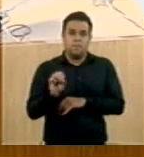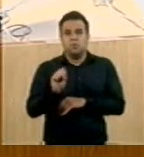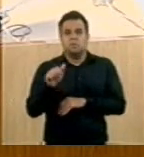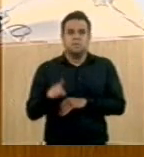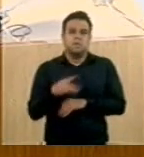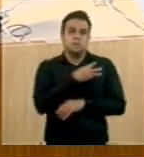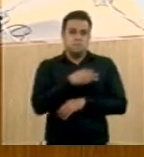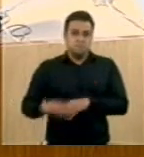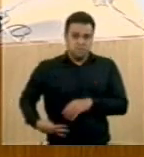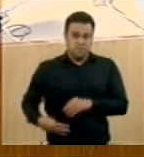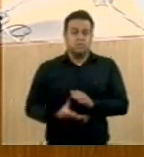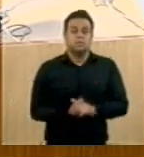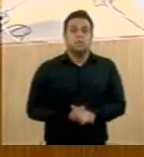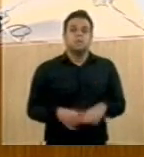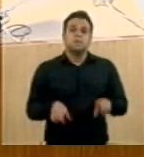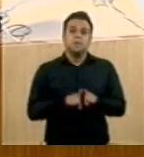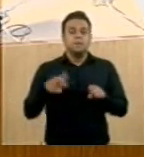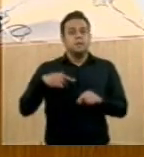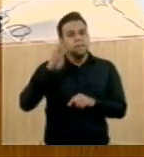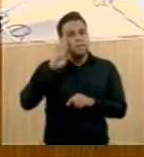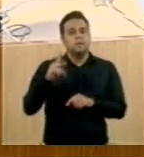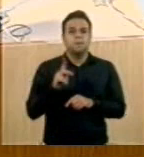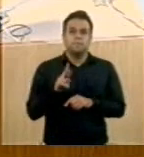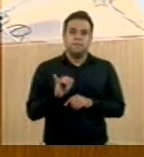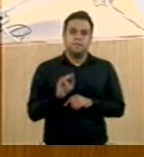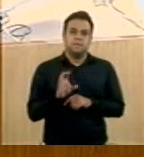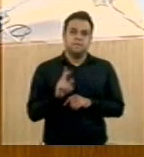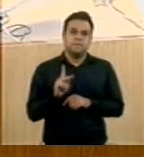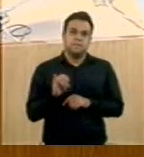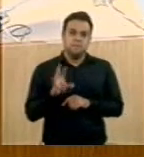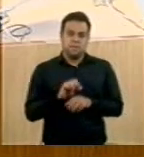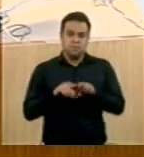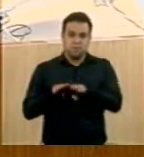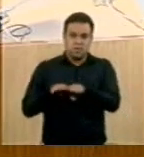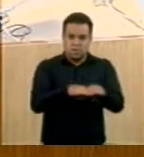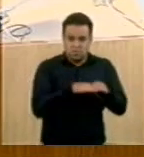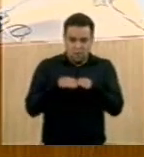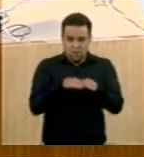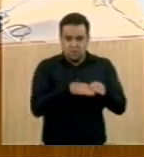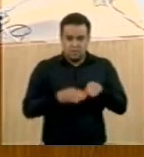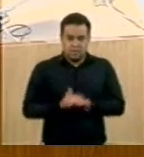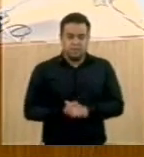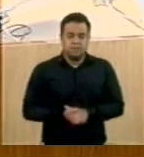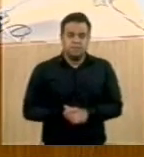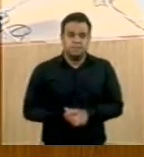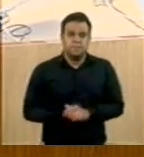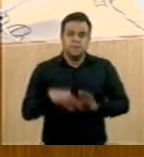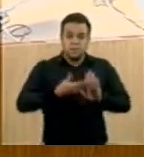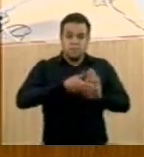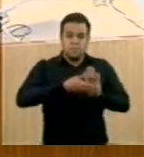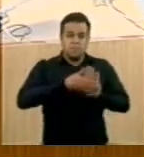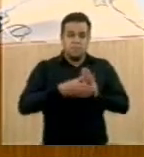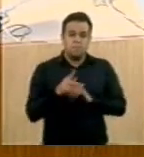e Princípio Constitucional da Igualdade. Falando, portanto, a propósito do